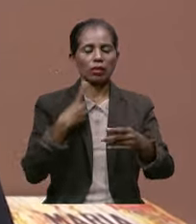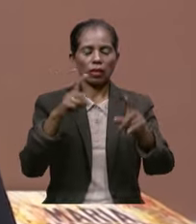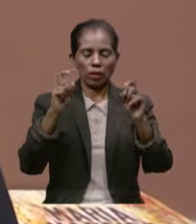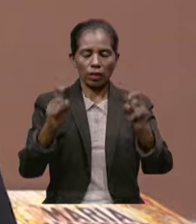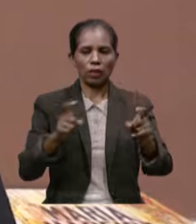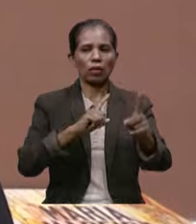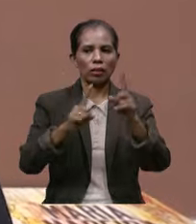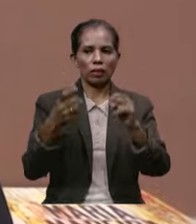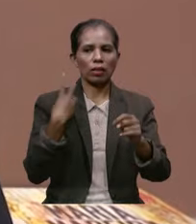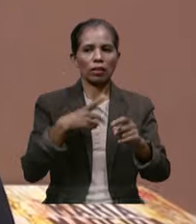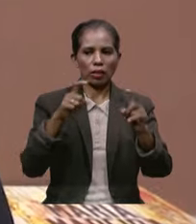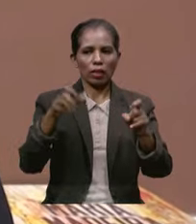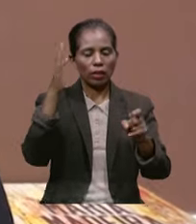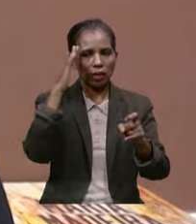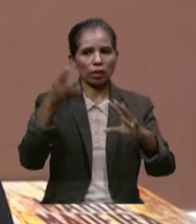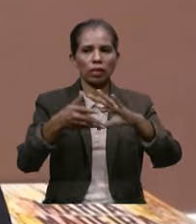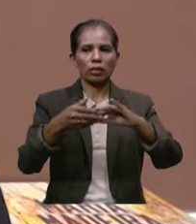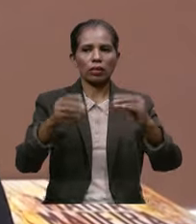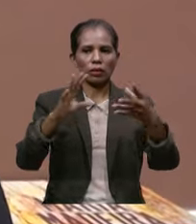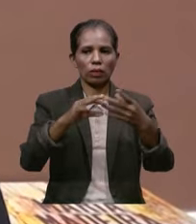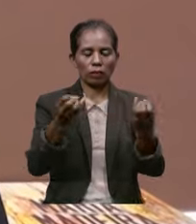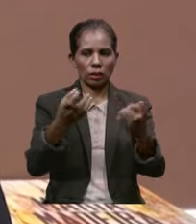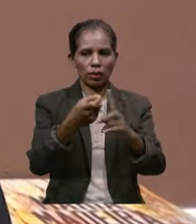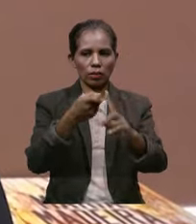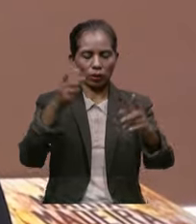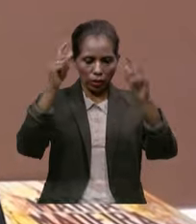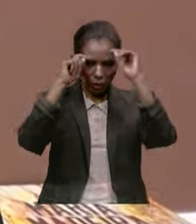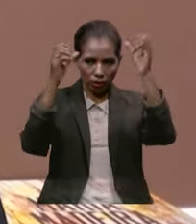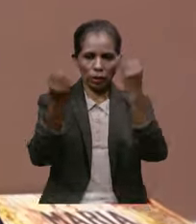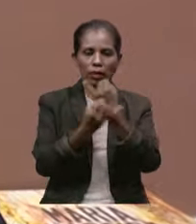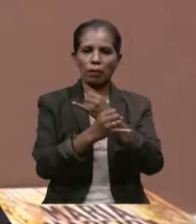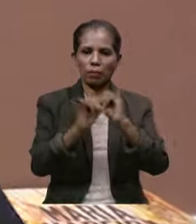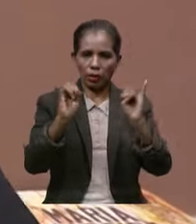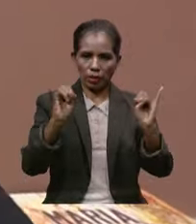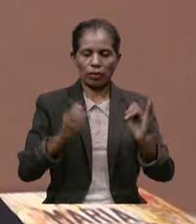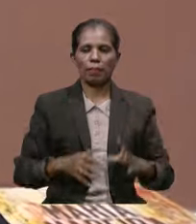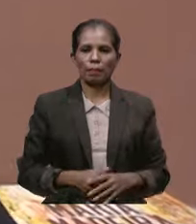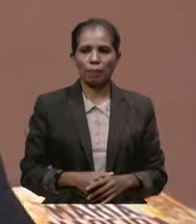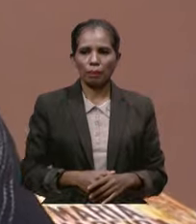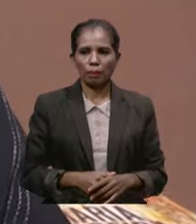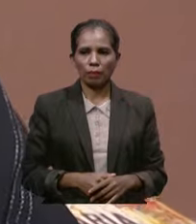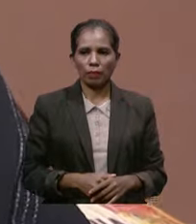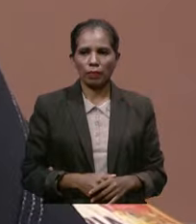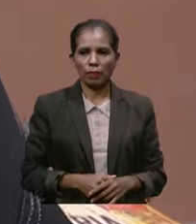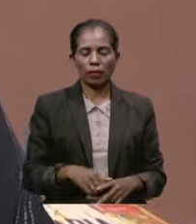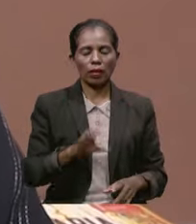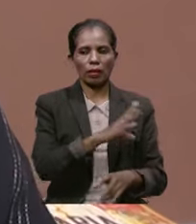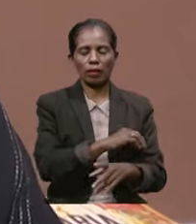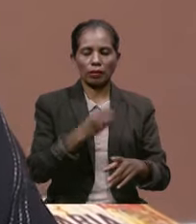geração, tem que ter histórias hoje em Timor na independência. Okay. Arte